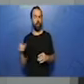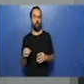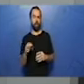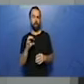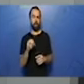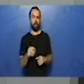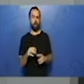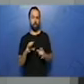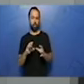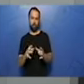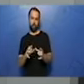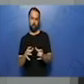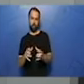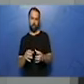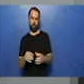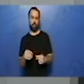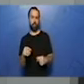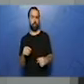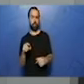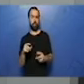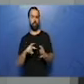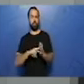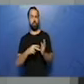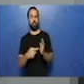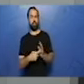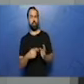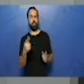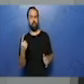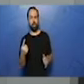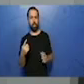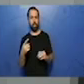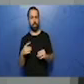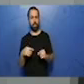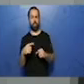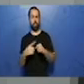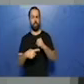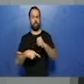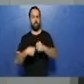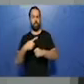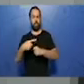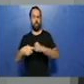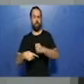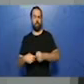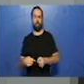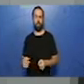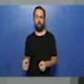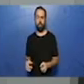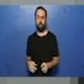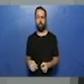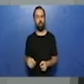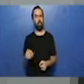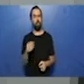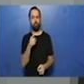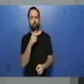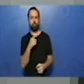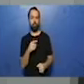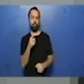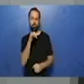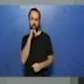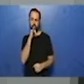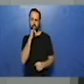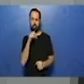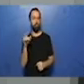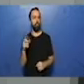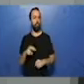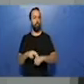é representado um átomo diferente, Então, se elas são da mesma cor, são átomos iguais. E aqui nesse recipiente nós